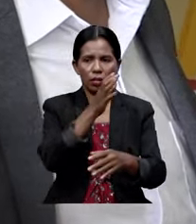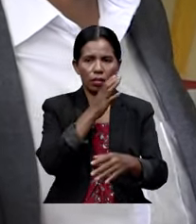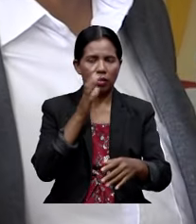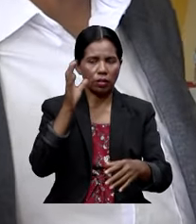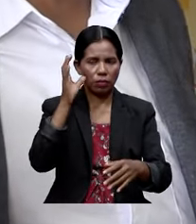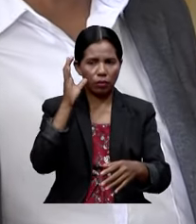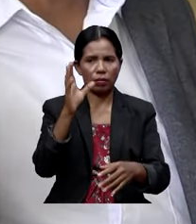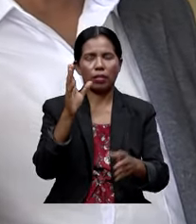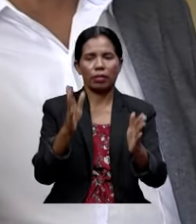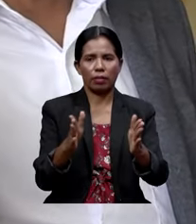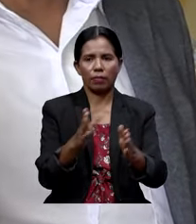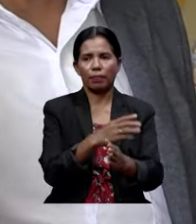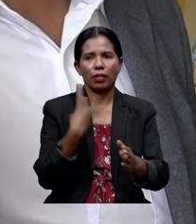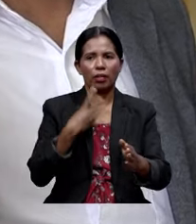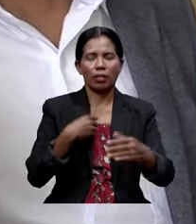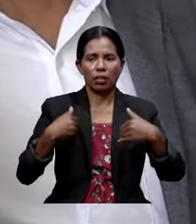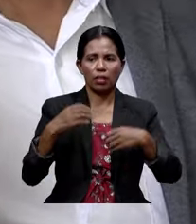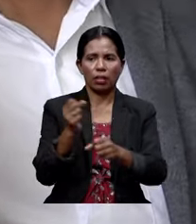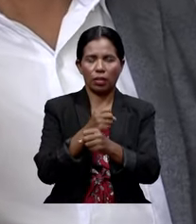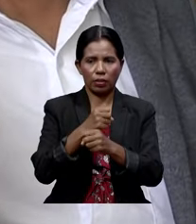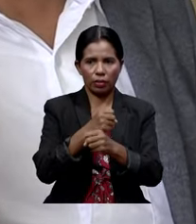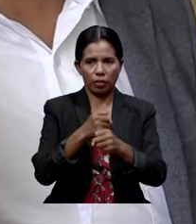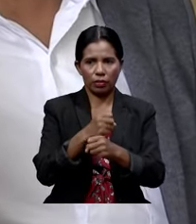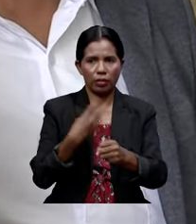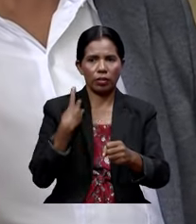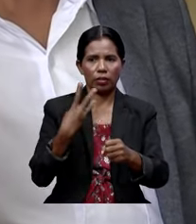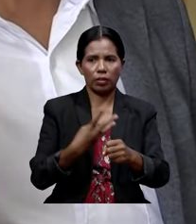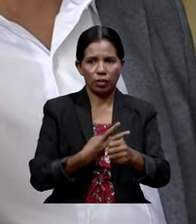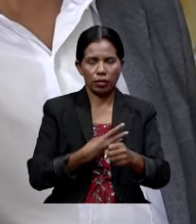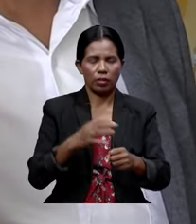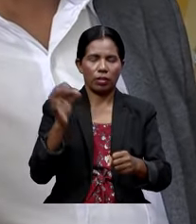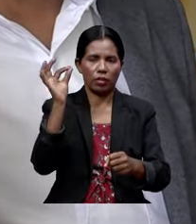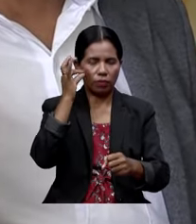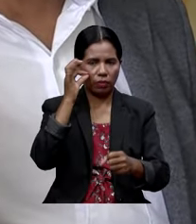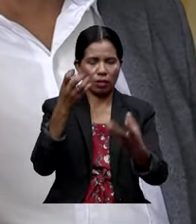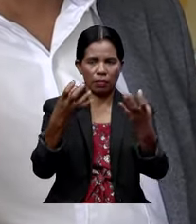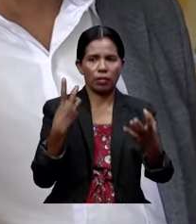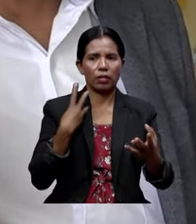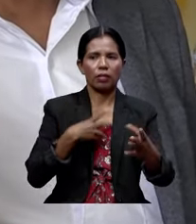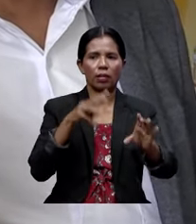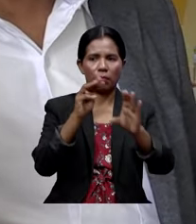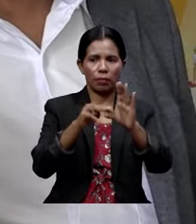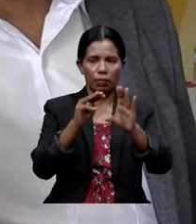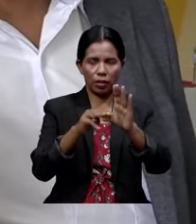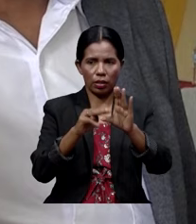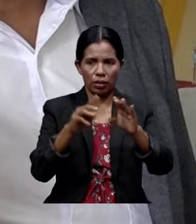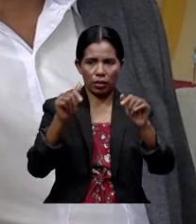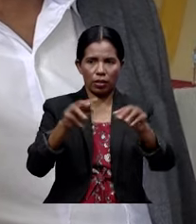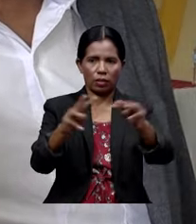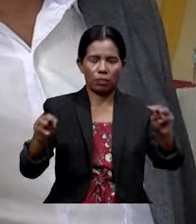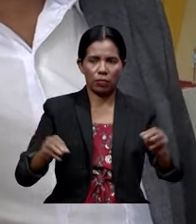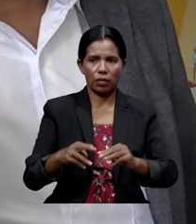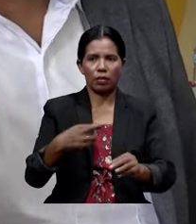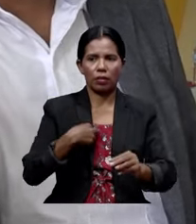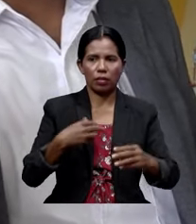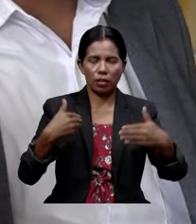né? Ita é café, ita é vários produtos para. Ita é mercado, é município rássico,